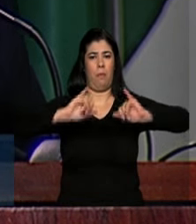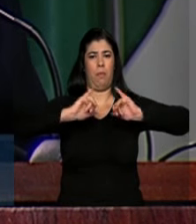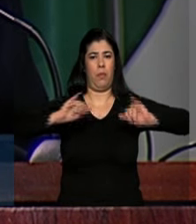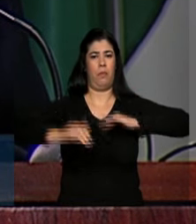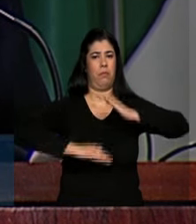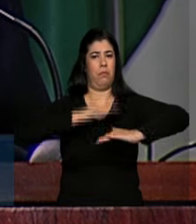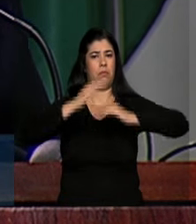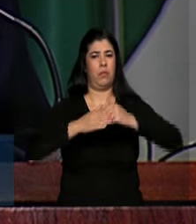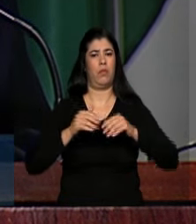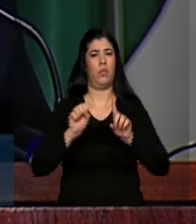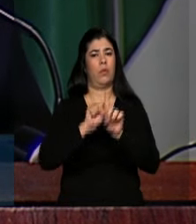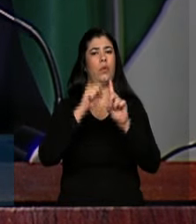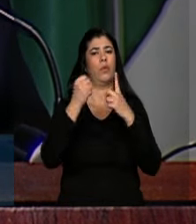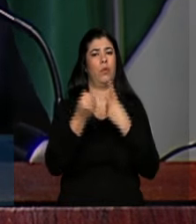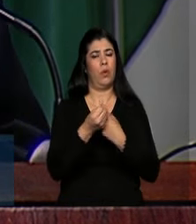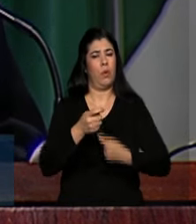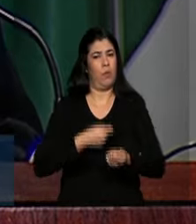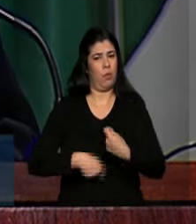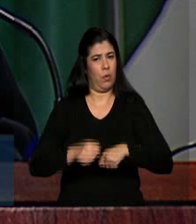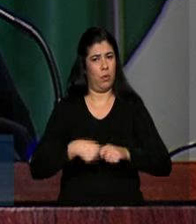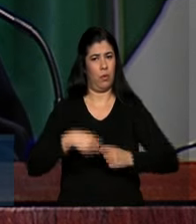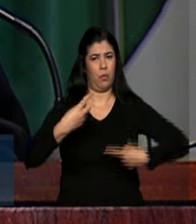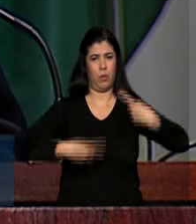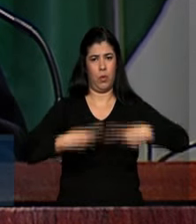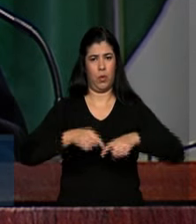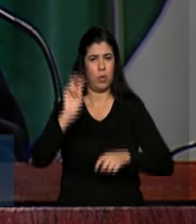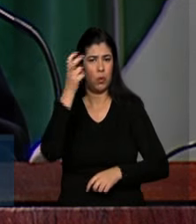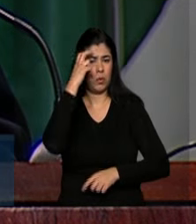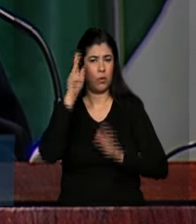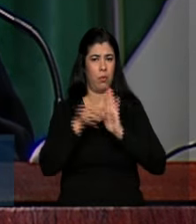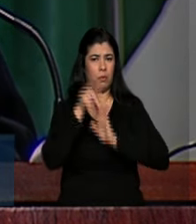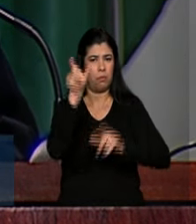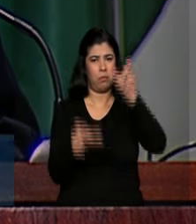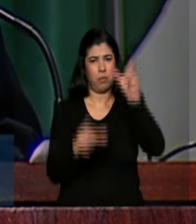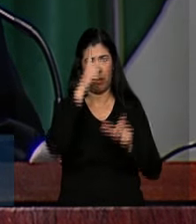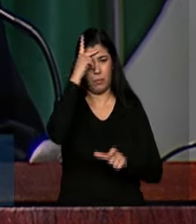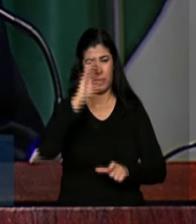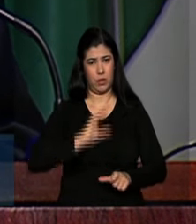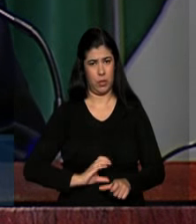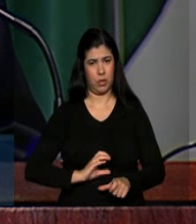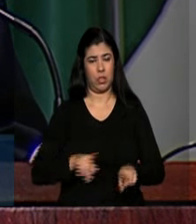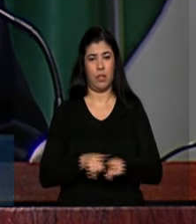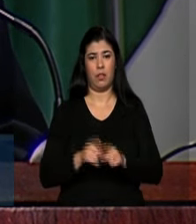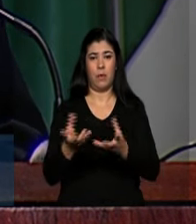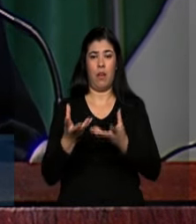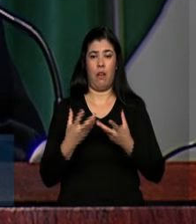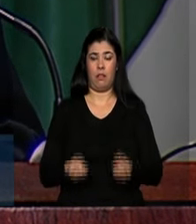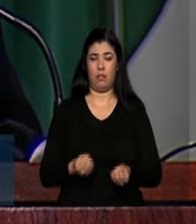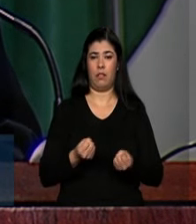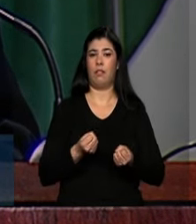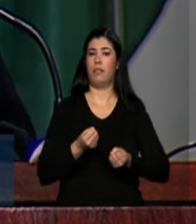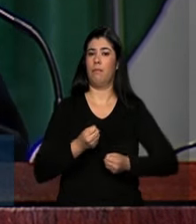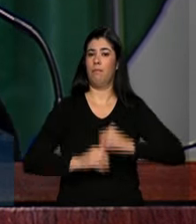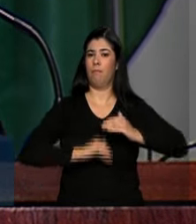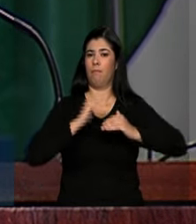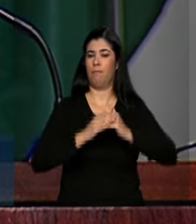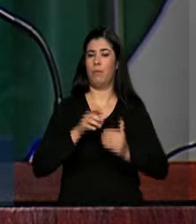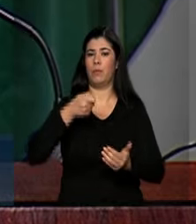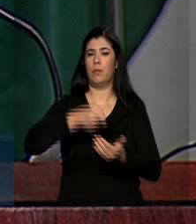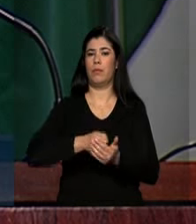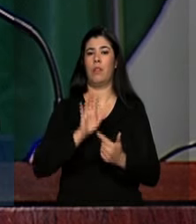pleno desenvolvimento social, econômico, político e cultural de seus cidadãos estará mais apto a afirmar-se no